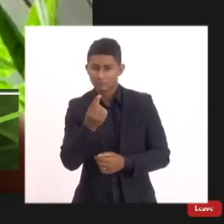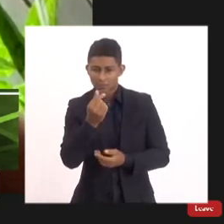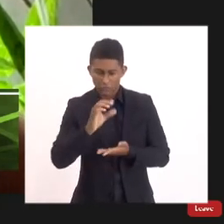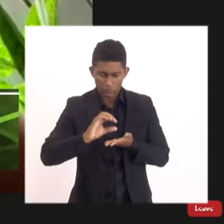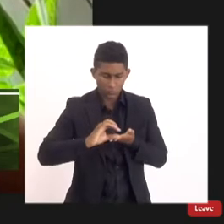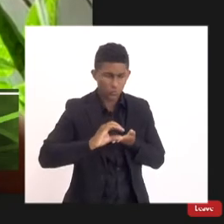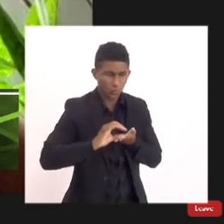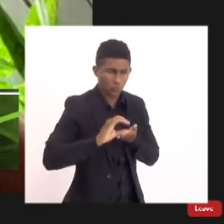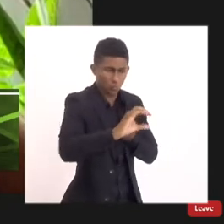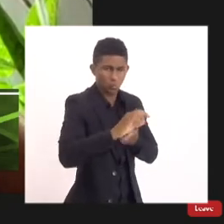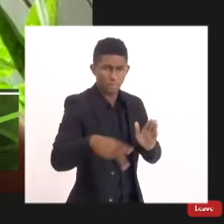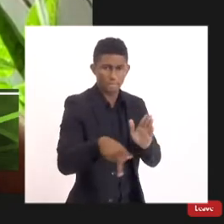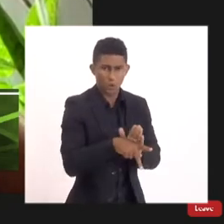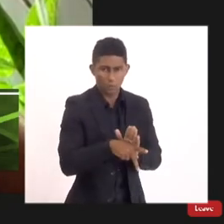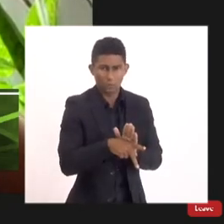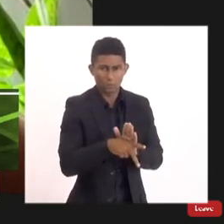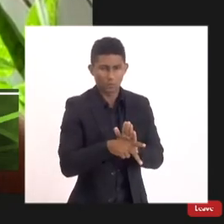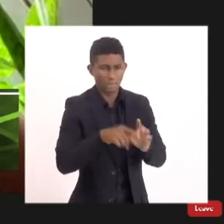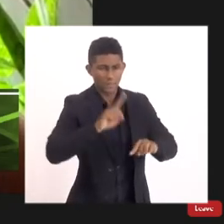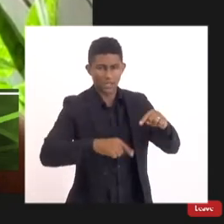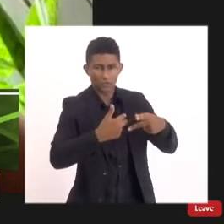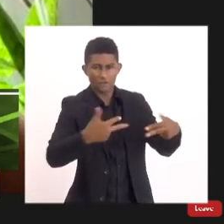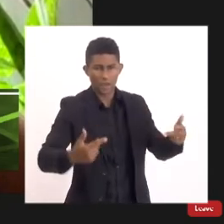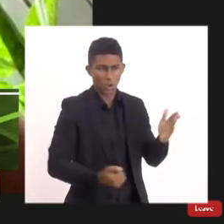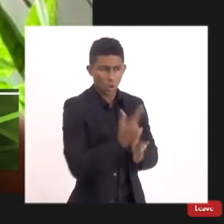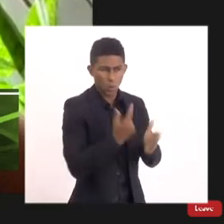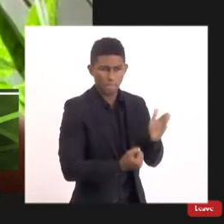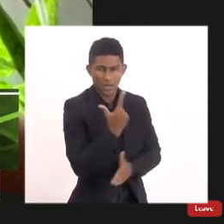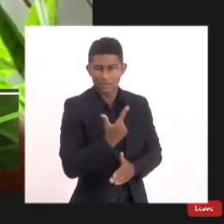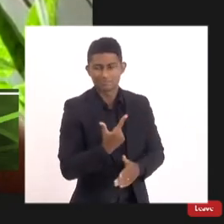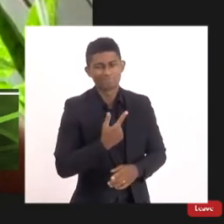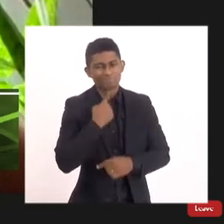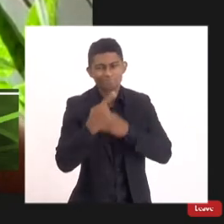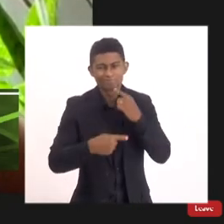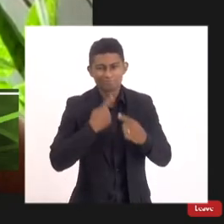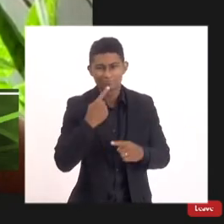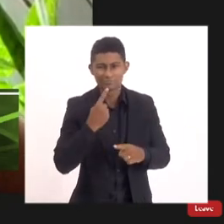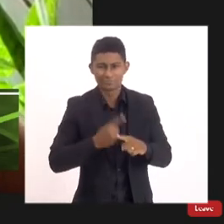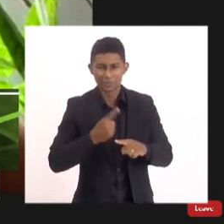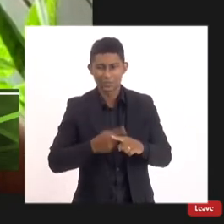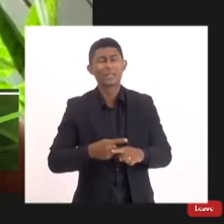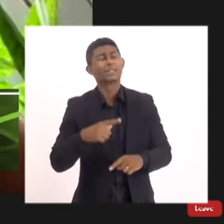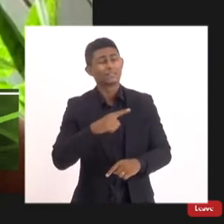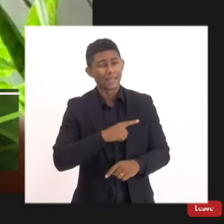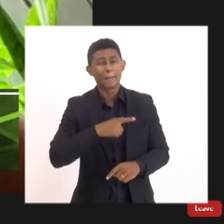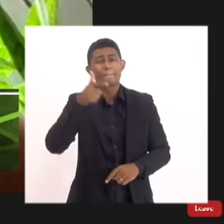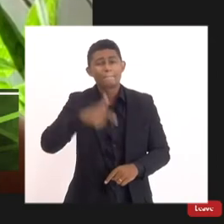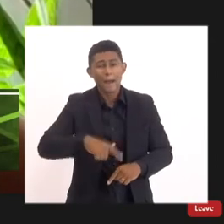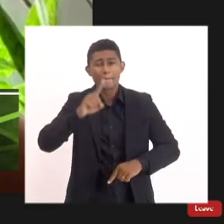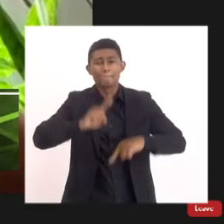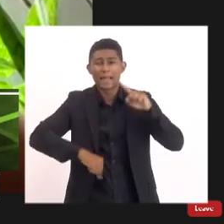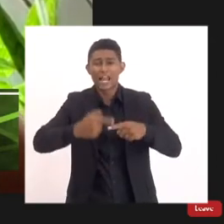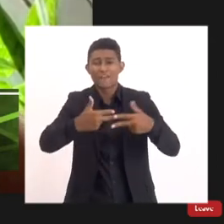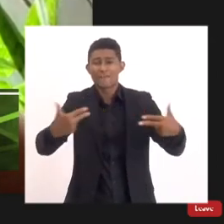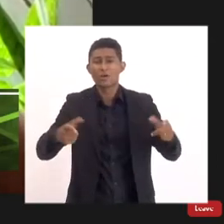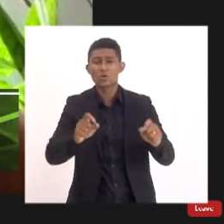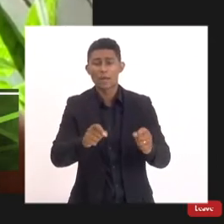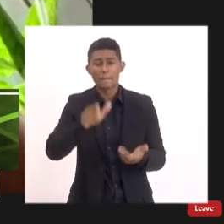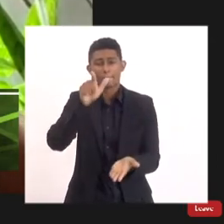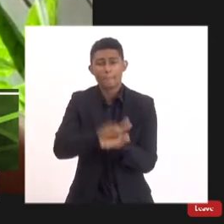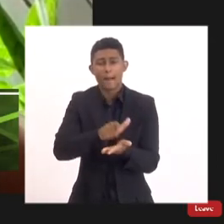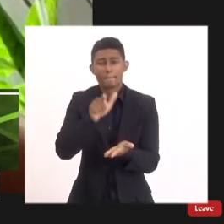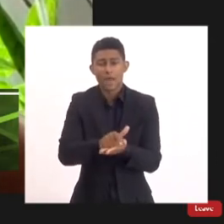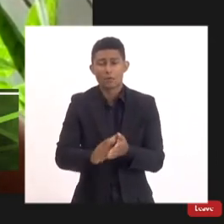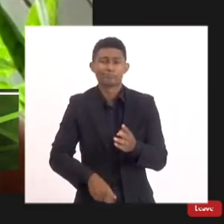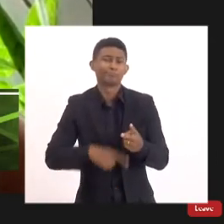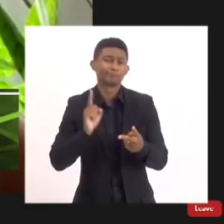dar, porque nós não temos só esse gasto. Nós temos gasto com papel, com canetinha para